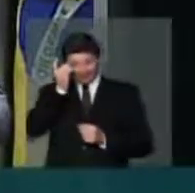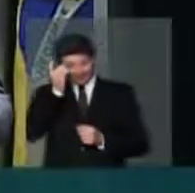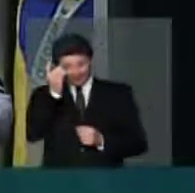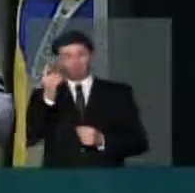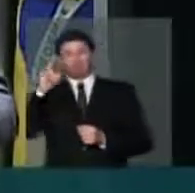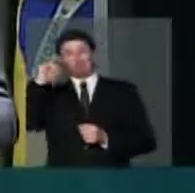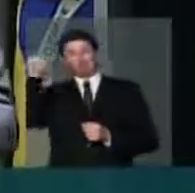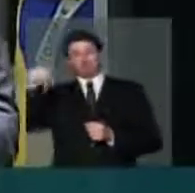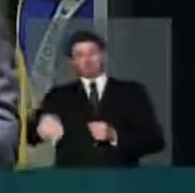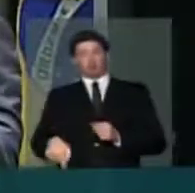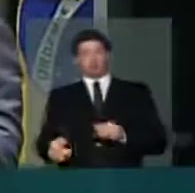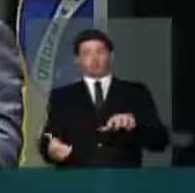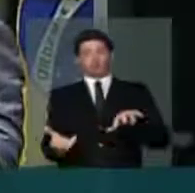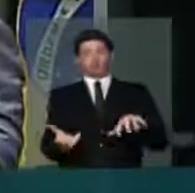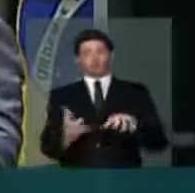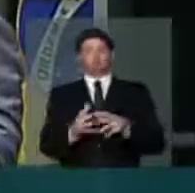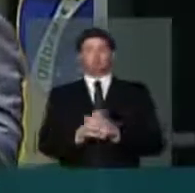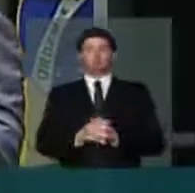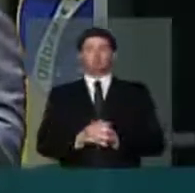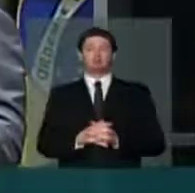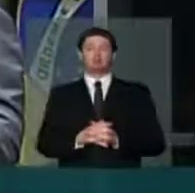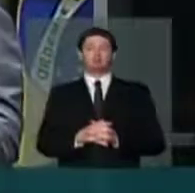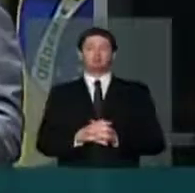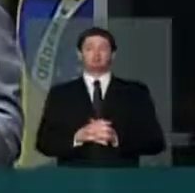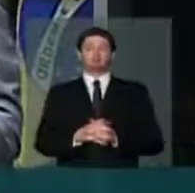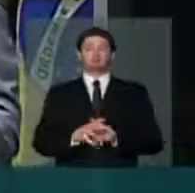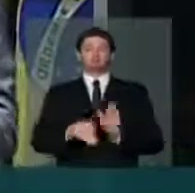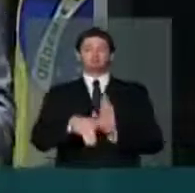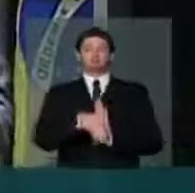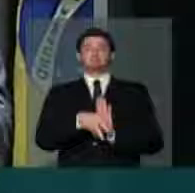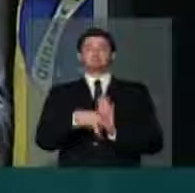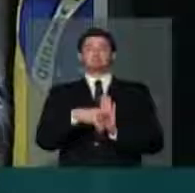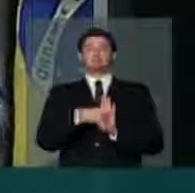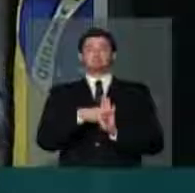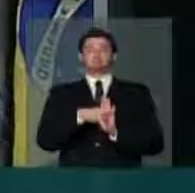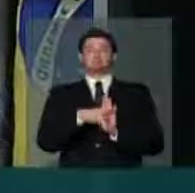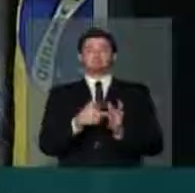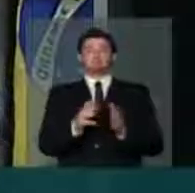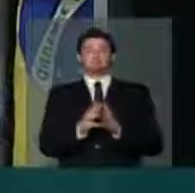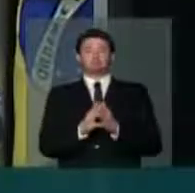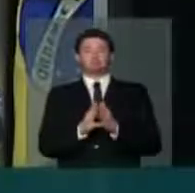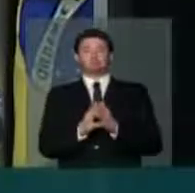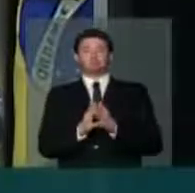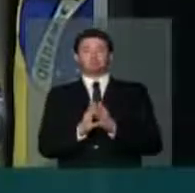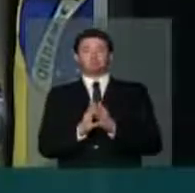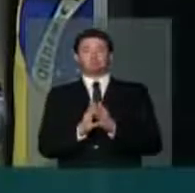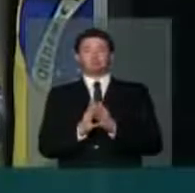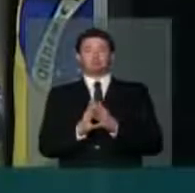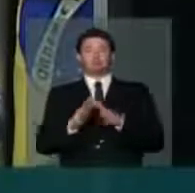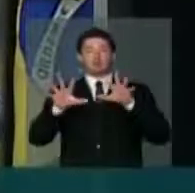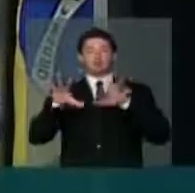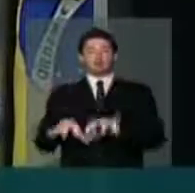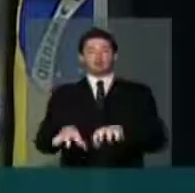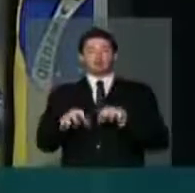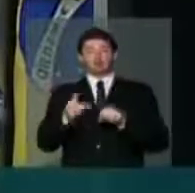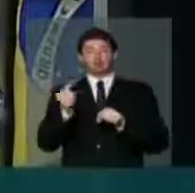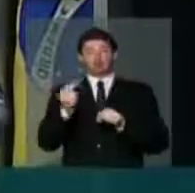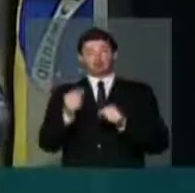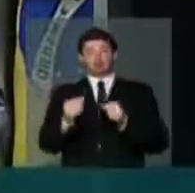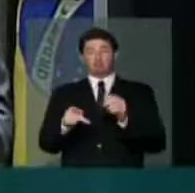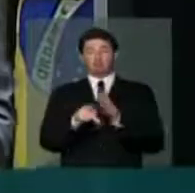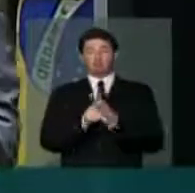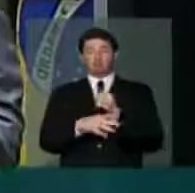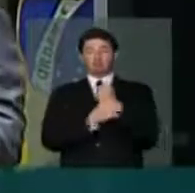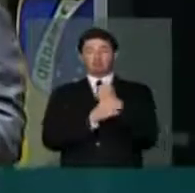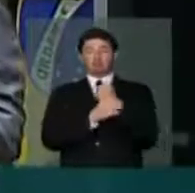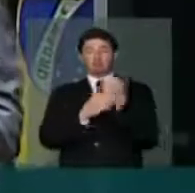enviou para o Congresso Nacional uma medida provisória que mete a mão no